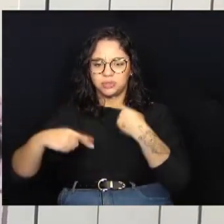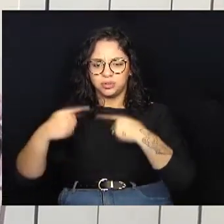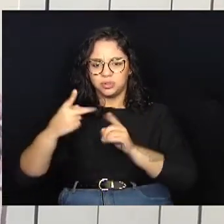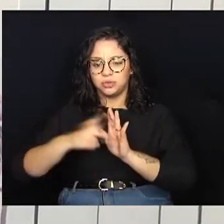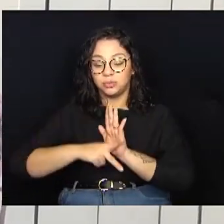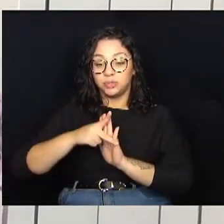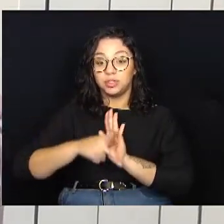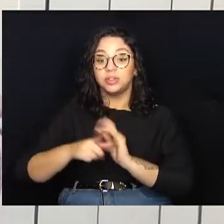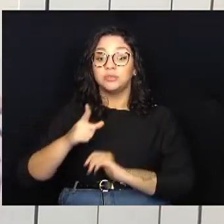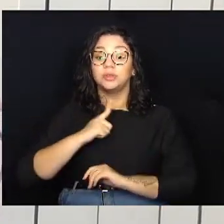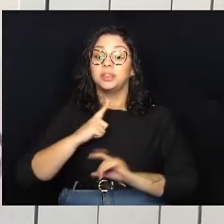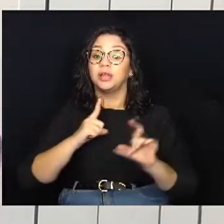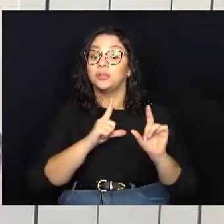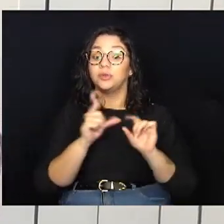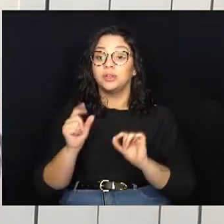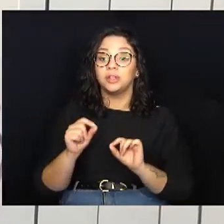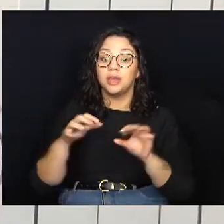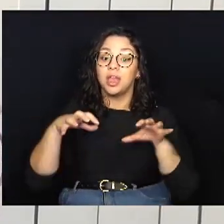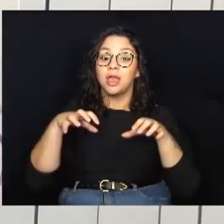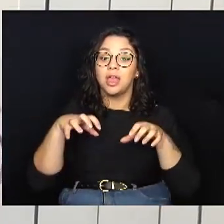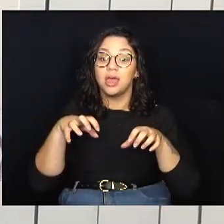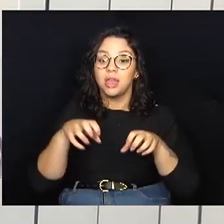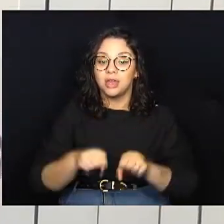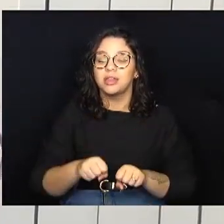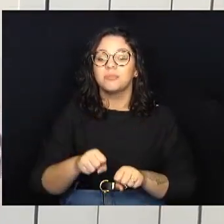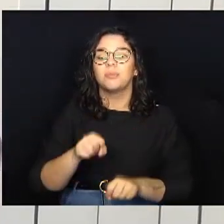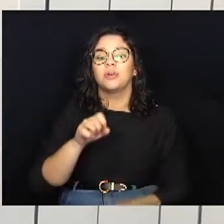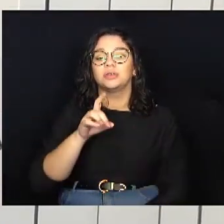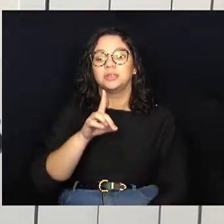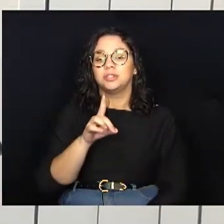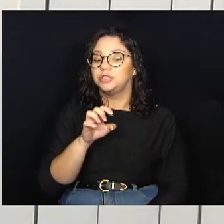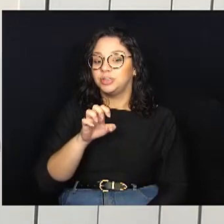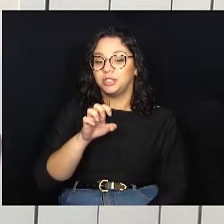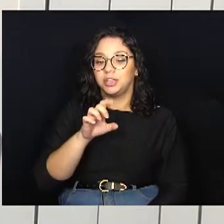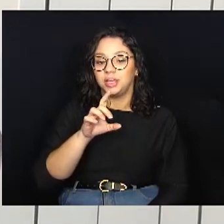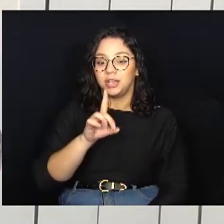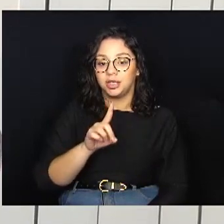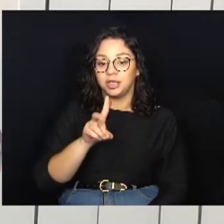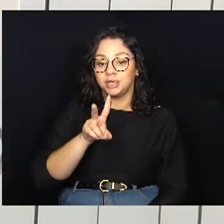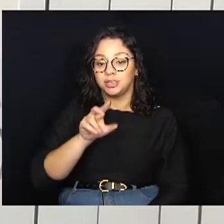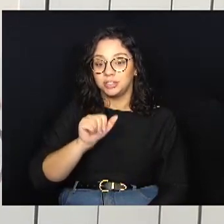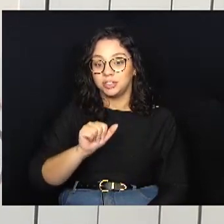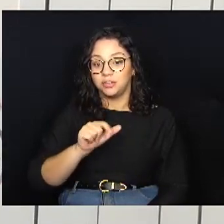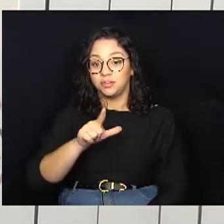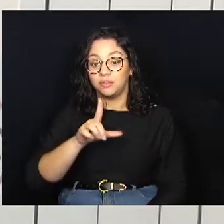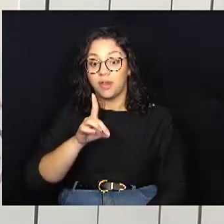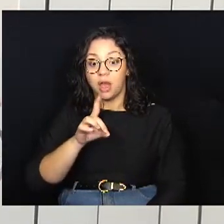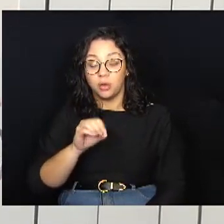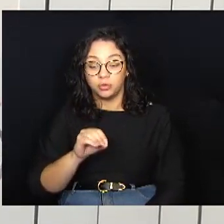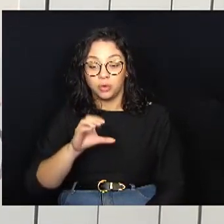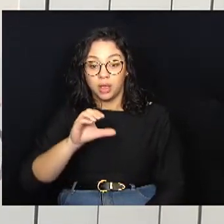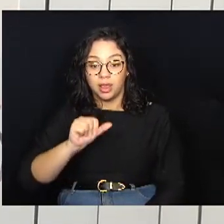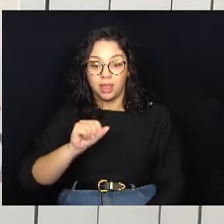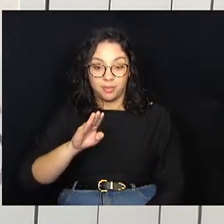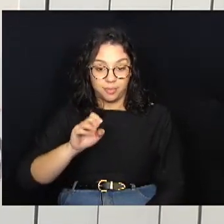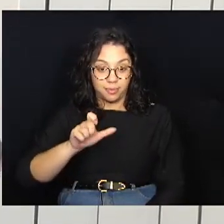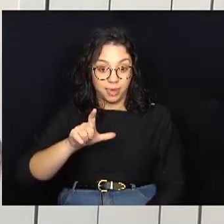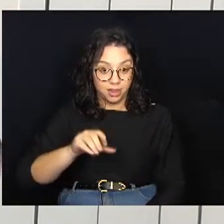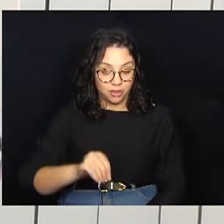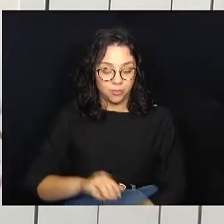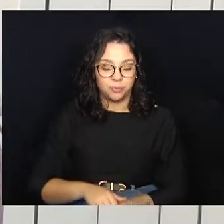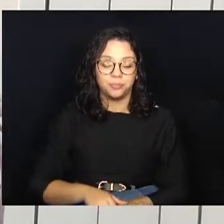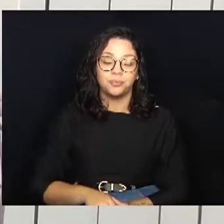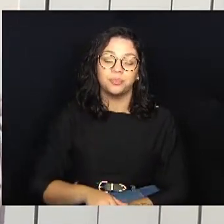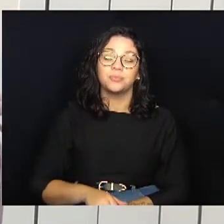a gente tem aí a posse de Edivaldo Cabello. Só que hoje a gente tem uma reunião importante aqui na Câmara Municipal,